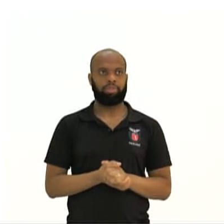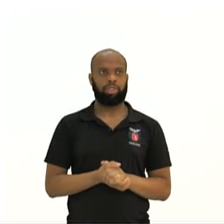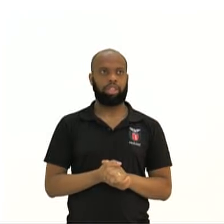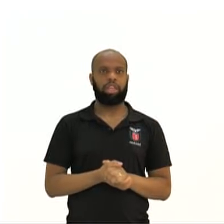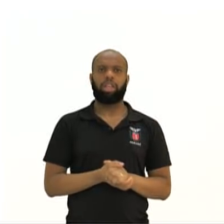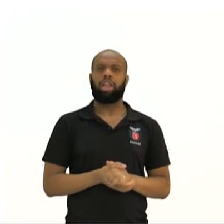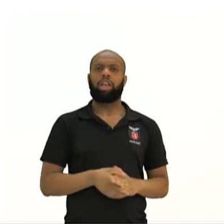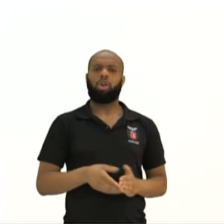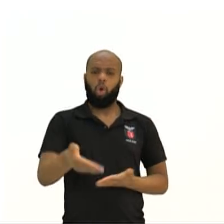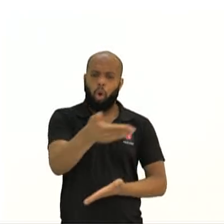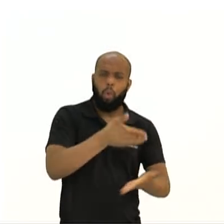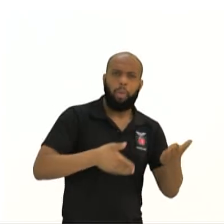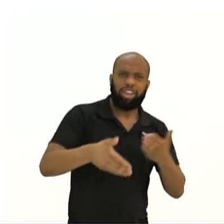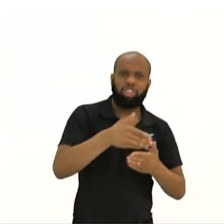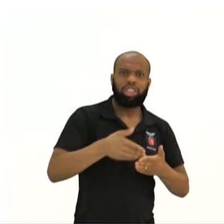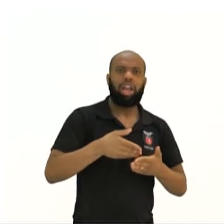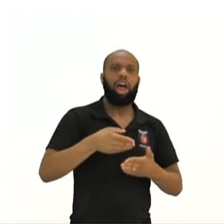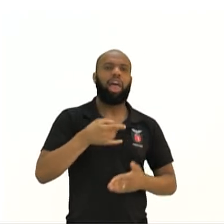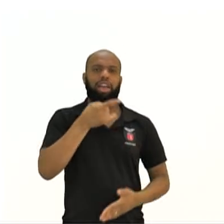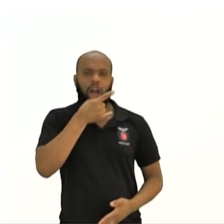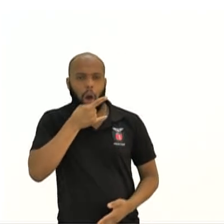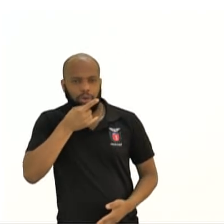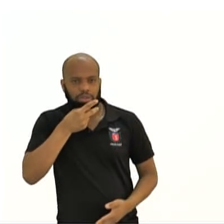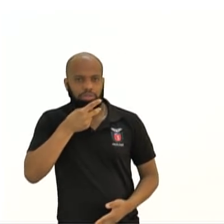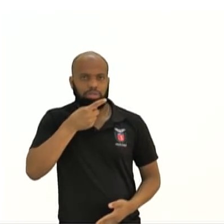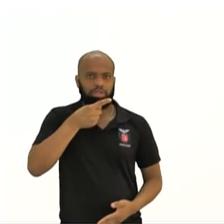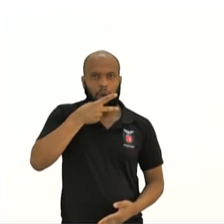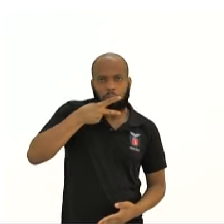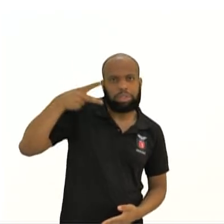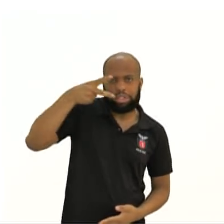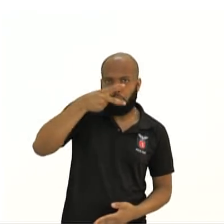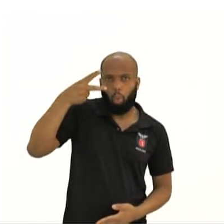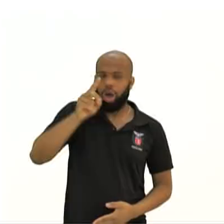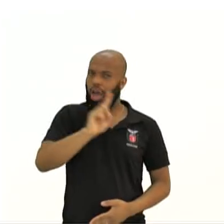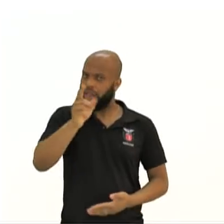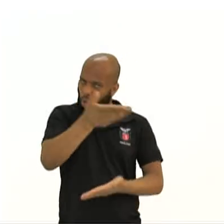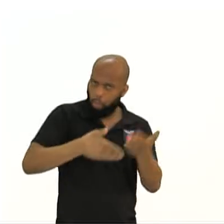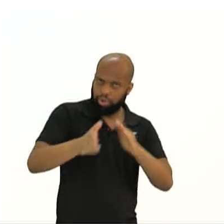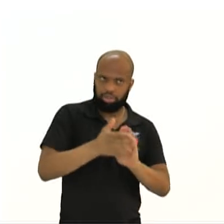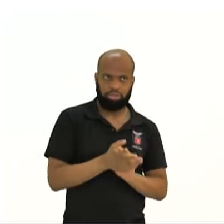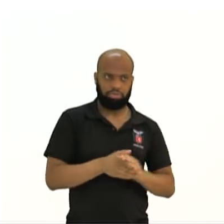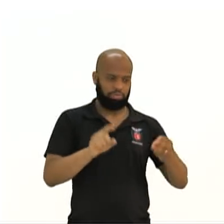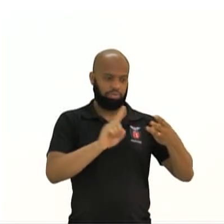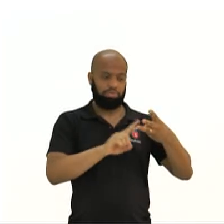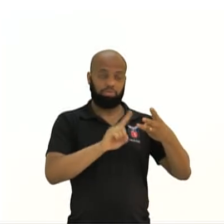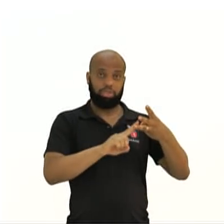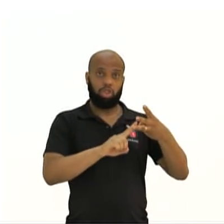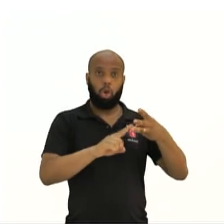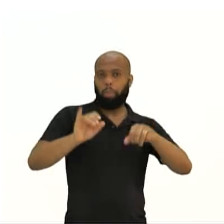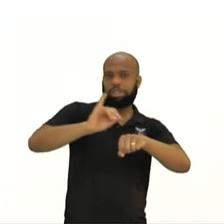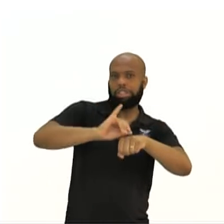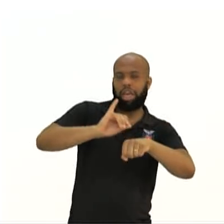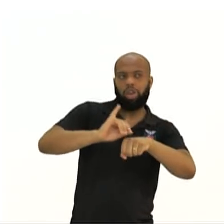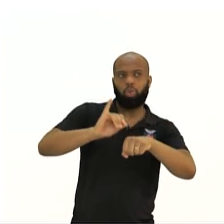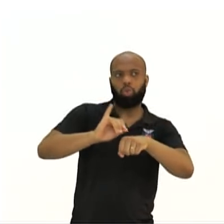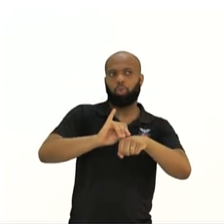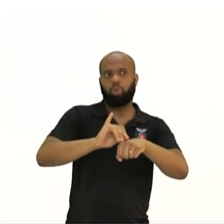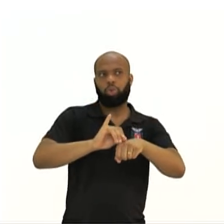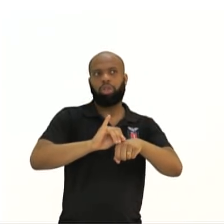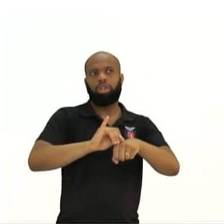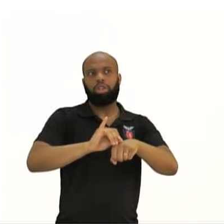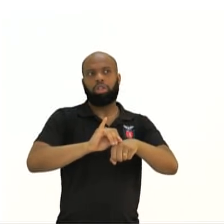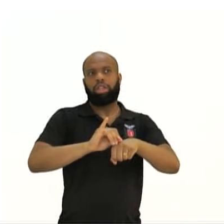não compartilhar roupas íntimas. Na opção C, não compartilhar